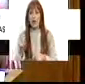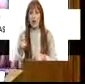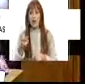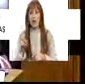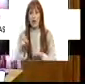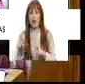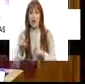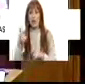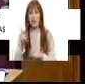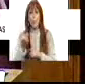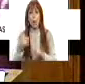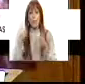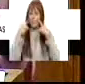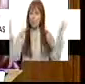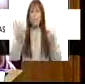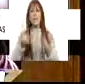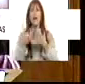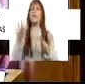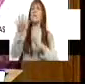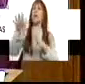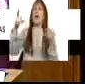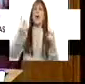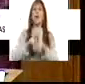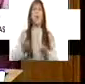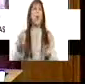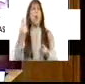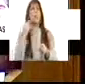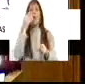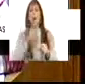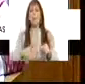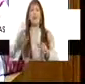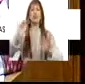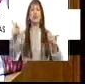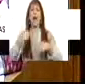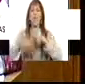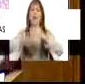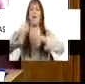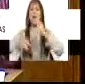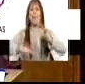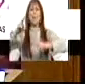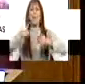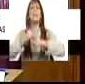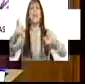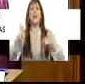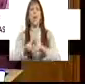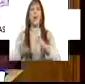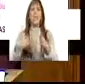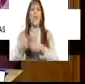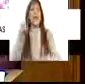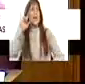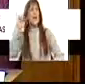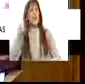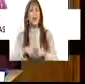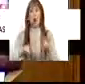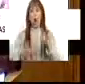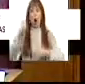publicamente, a criar um cenário de como se que a barragem já estivesse a avançar. Para quê? Para criar uma ideia de que